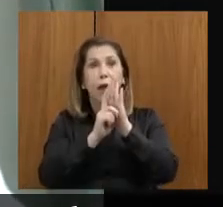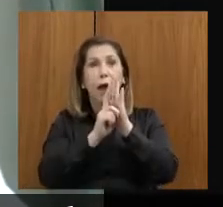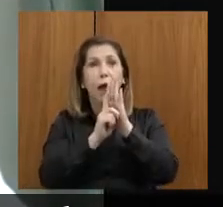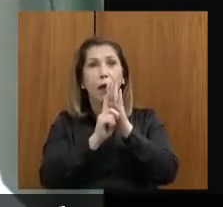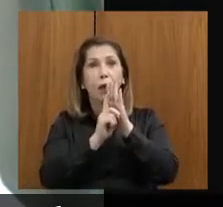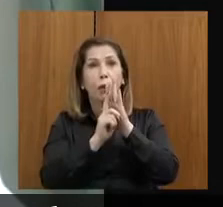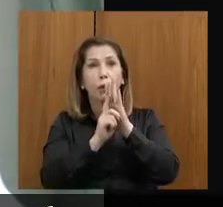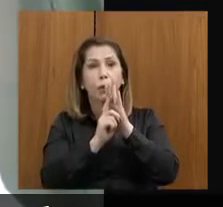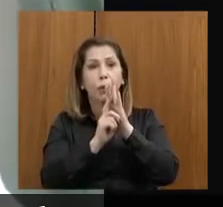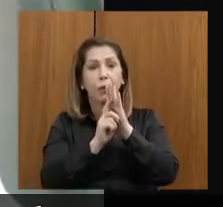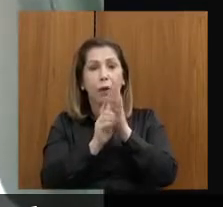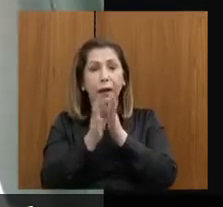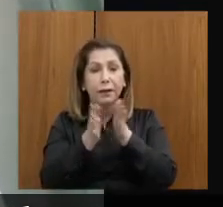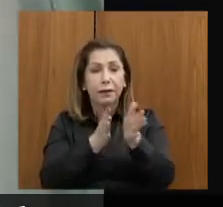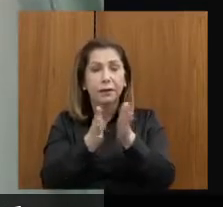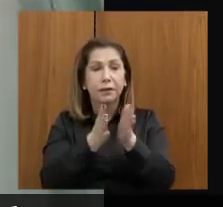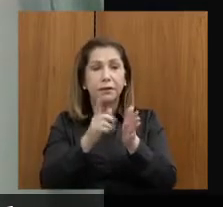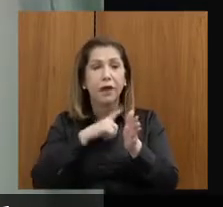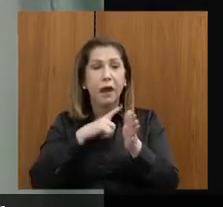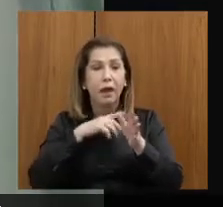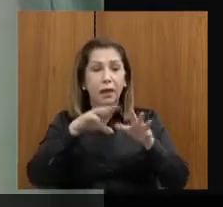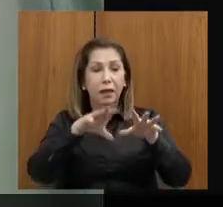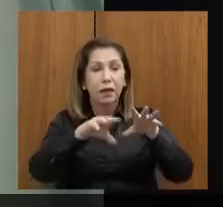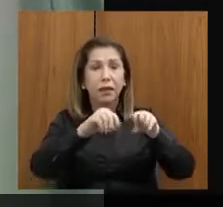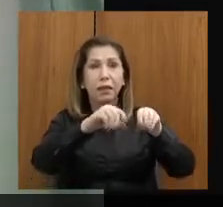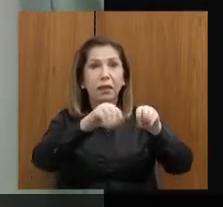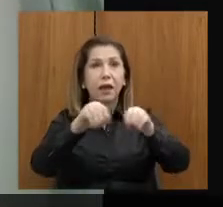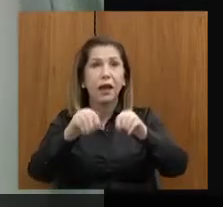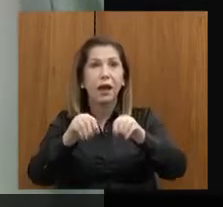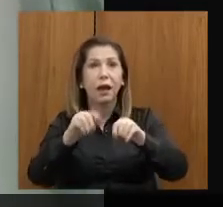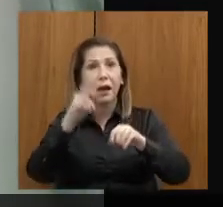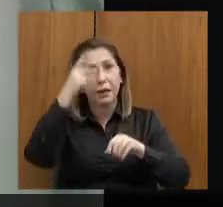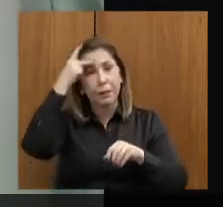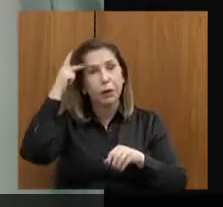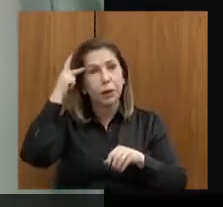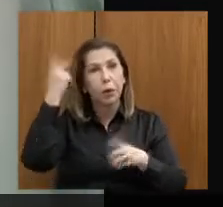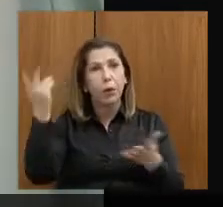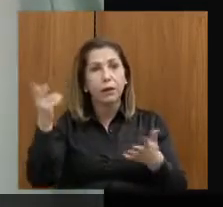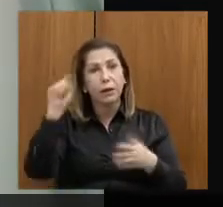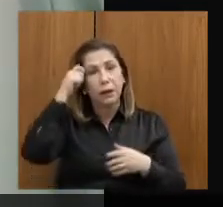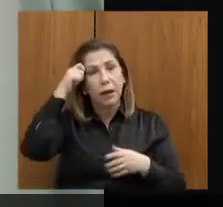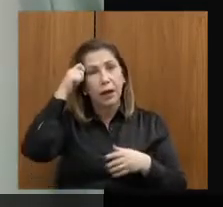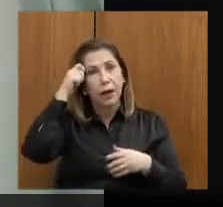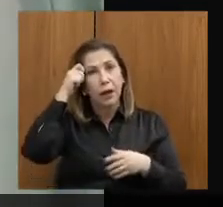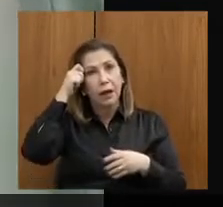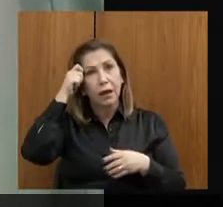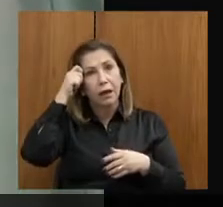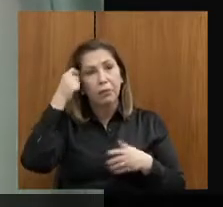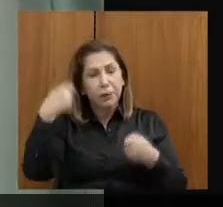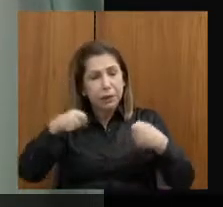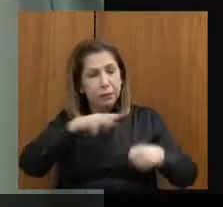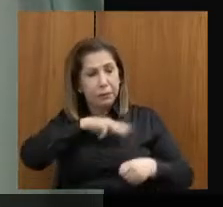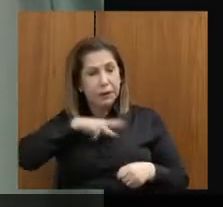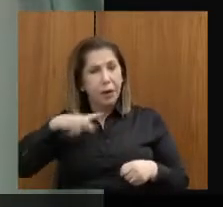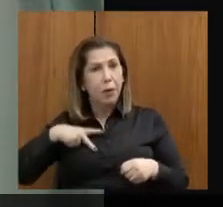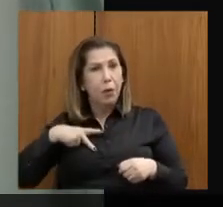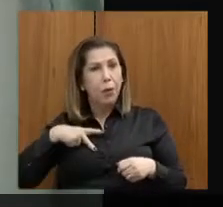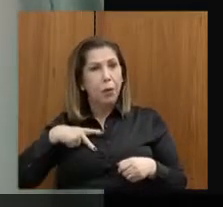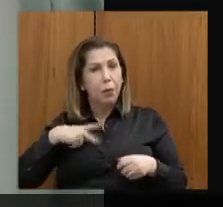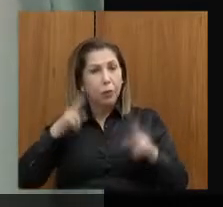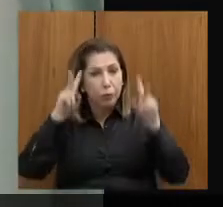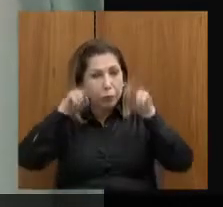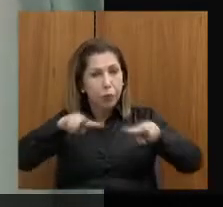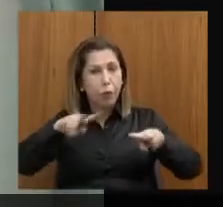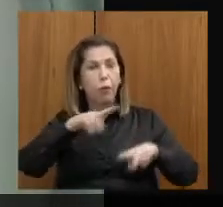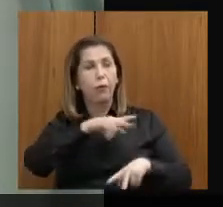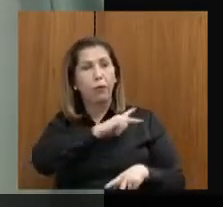de acesso à Terra essas pessoas negras por exemplo a qualidade do Ministério Público dos